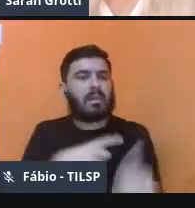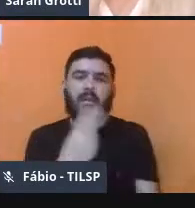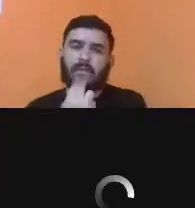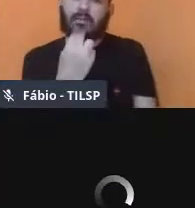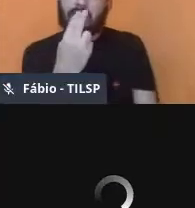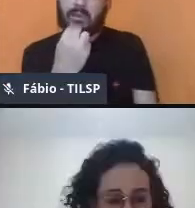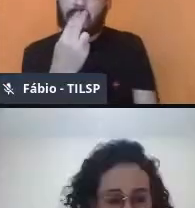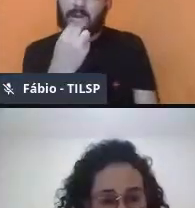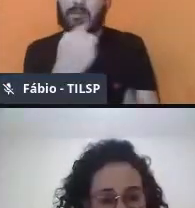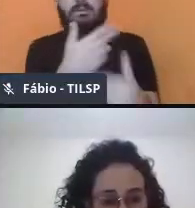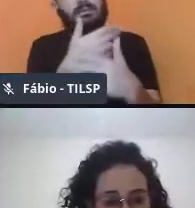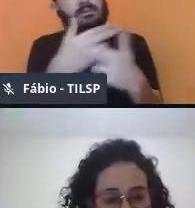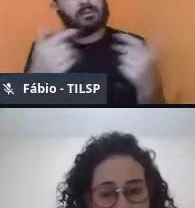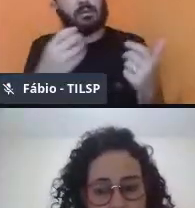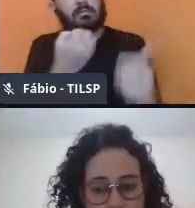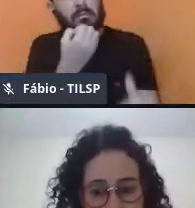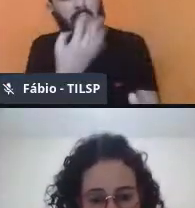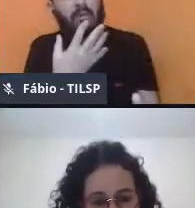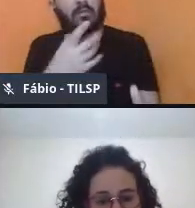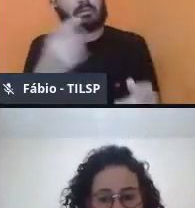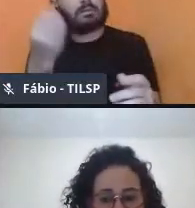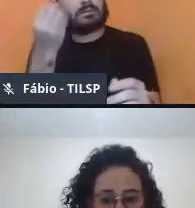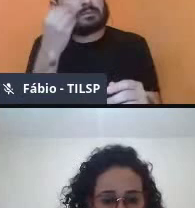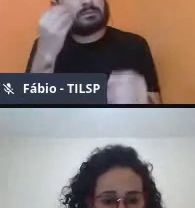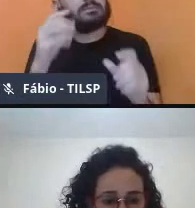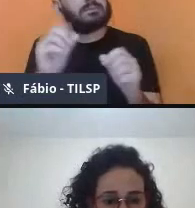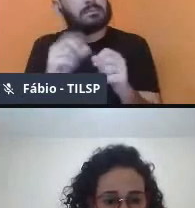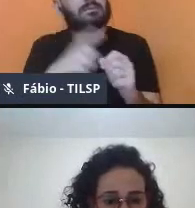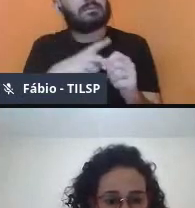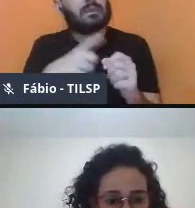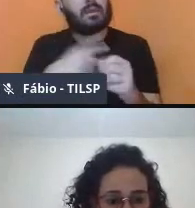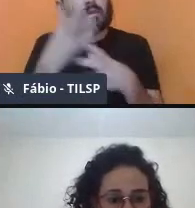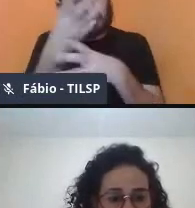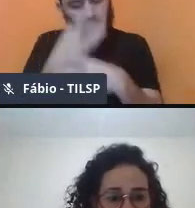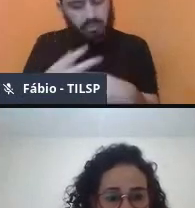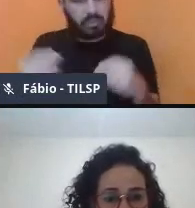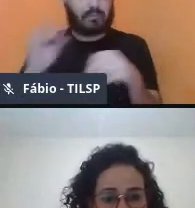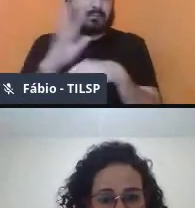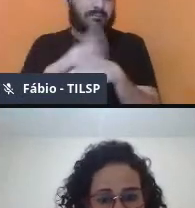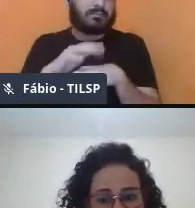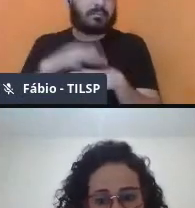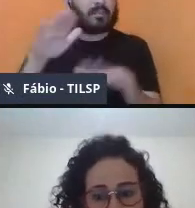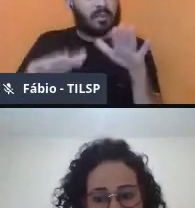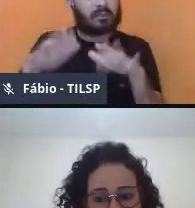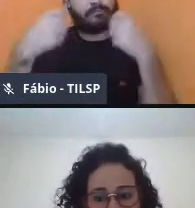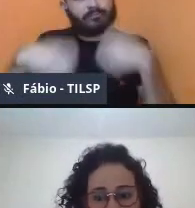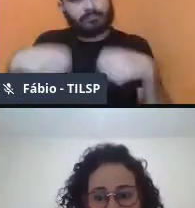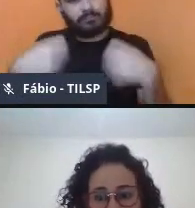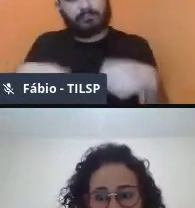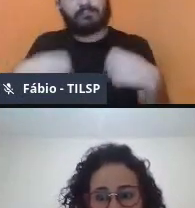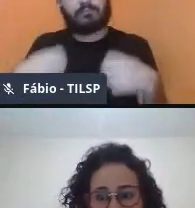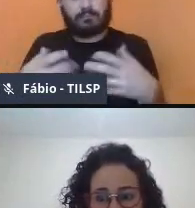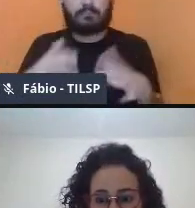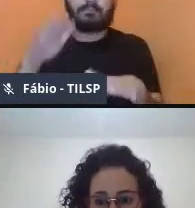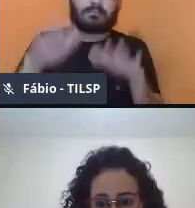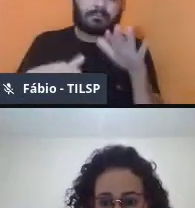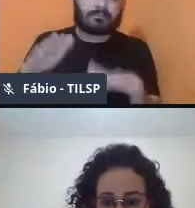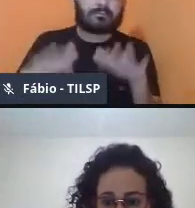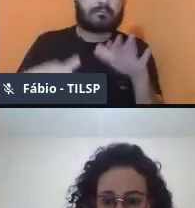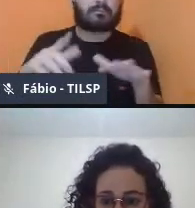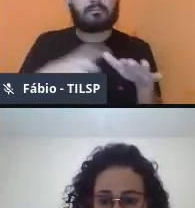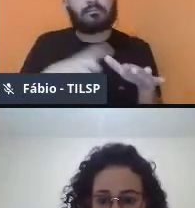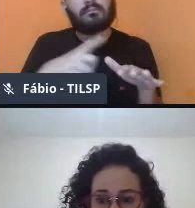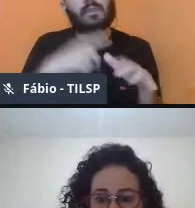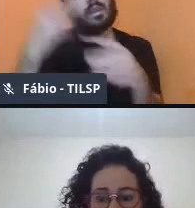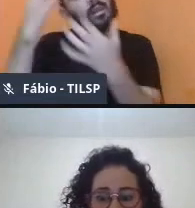para poder ter ali a cura que a gente muitas vezes precisa, né? Às vezes ali é uma queda de cabelo,